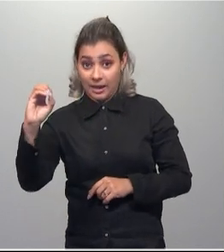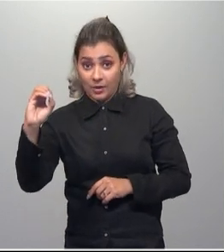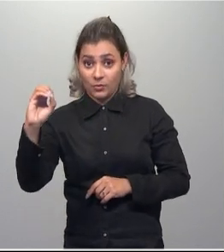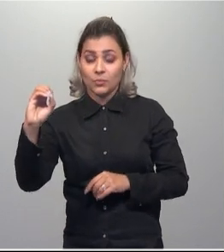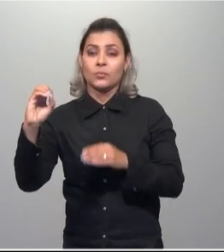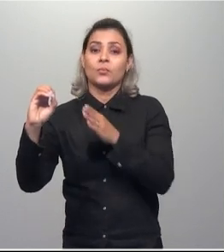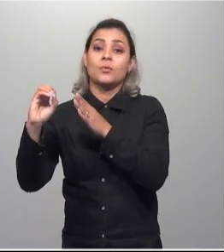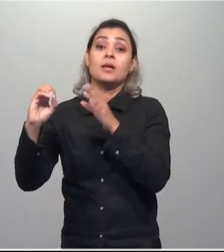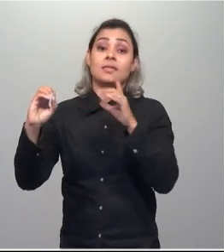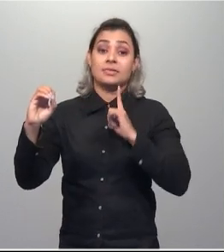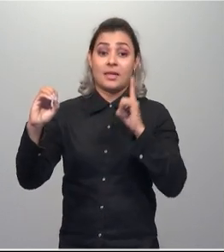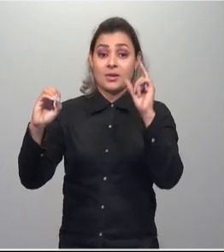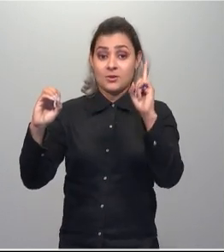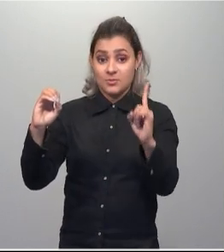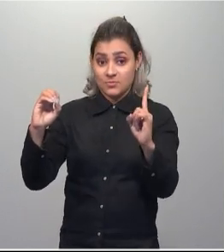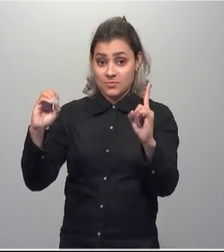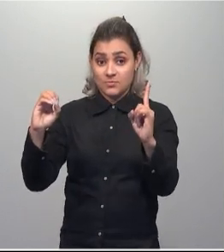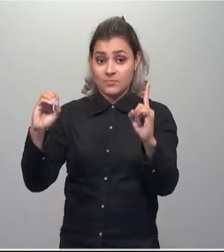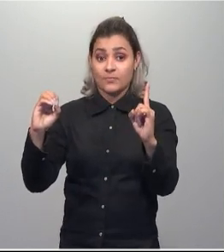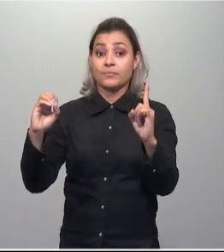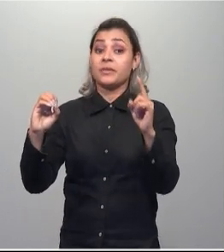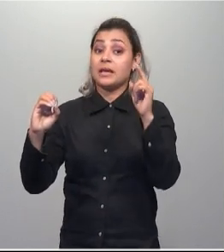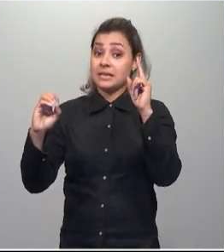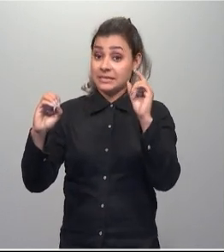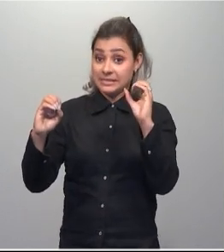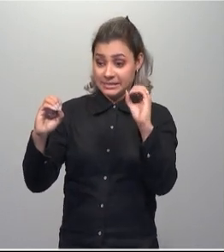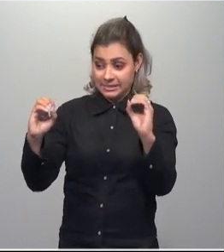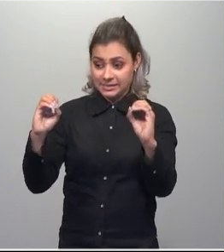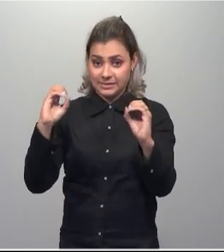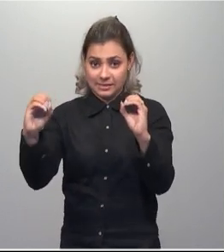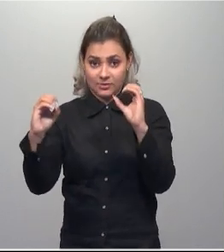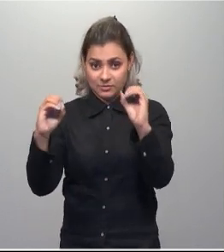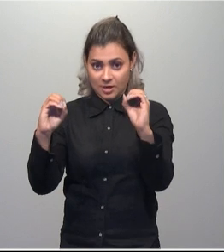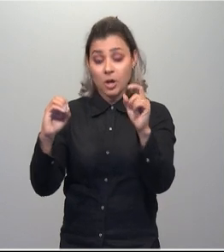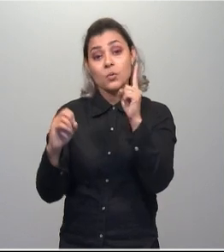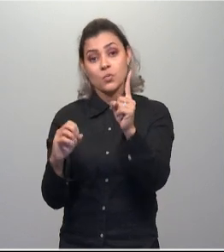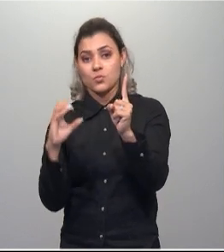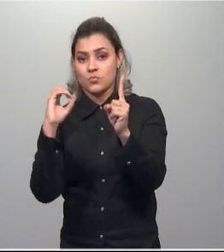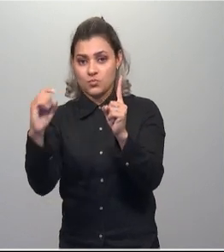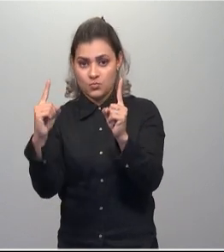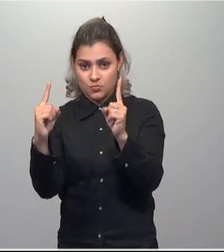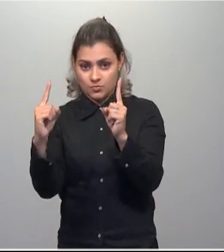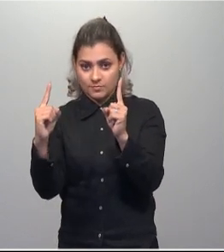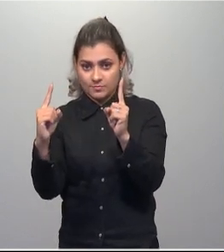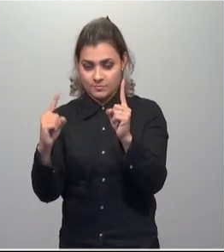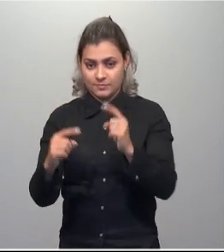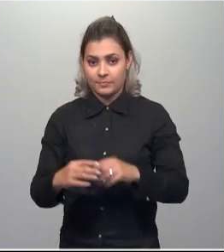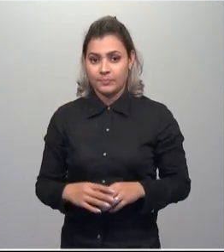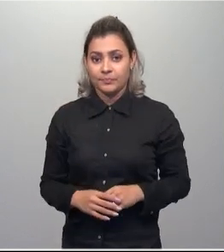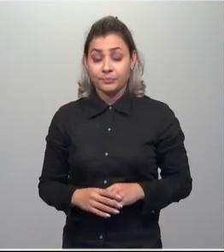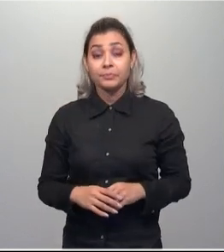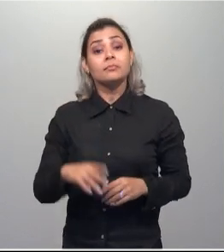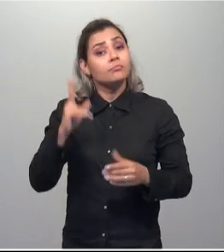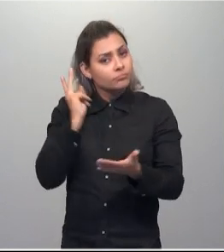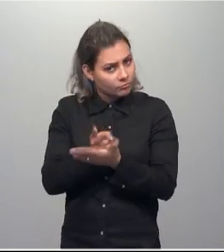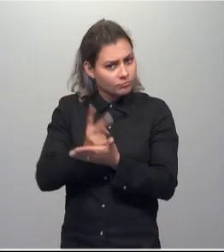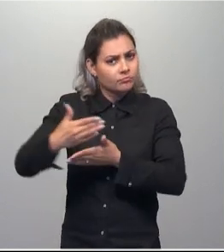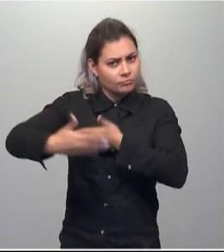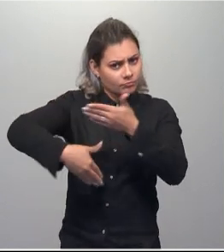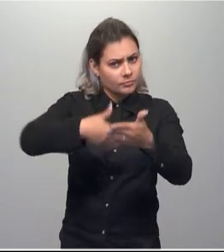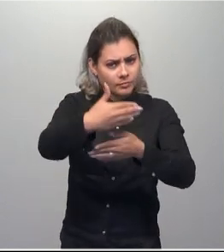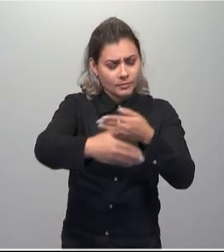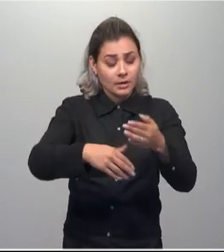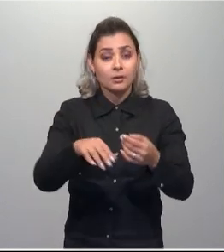entrou um sai um entra um sai um e então assim sucessivamente